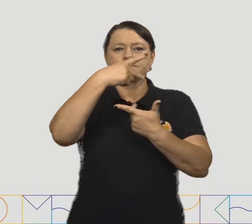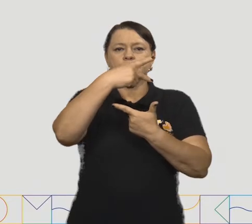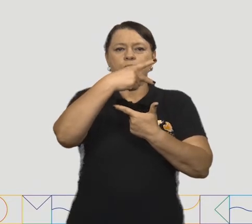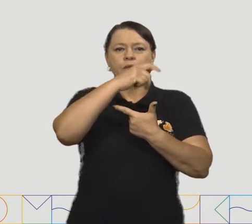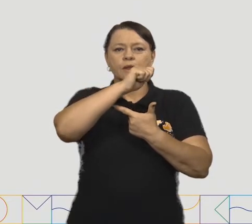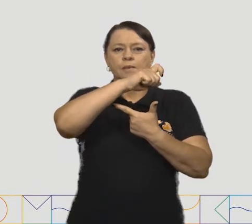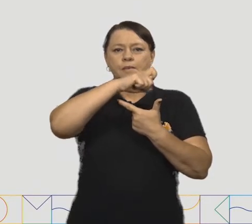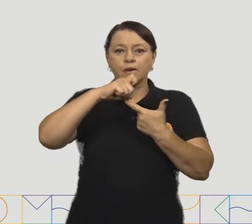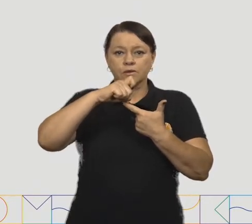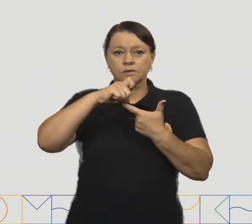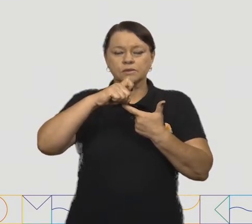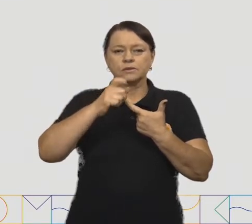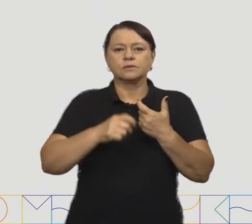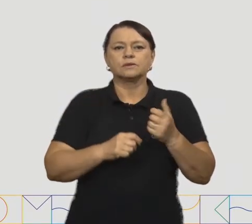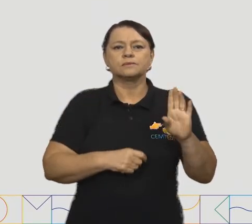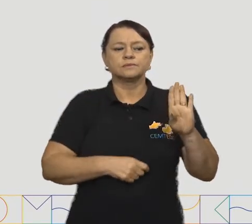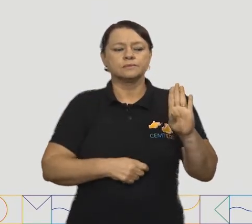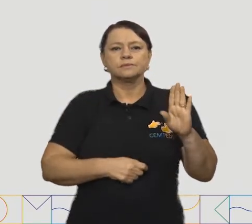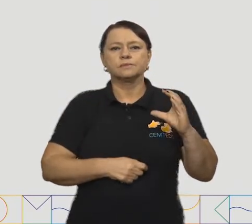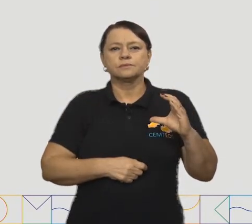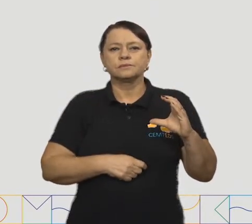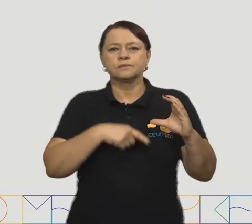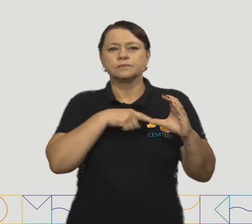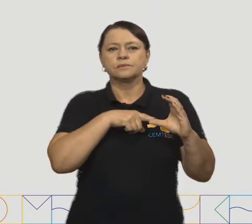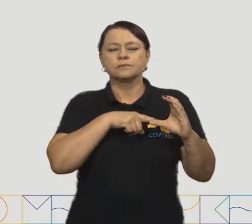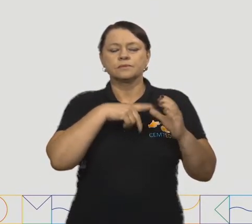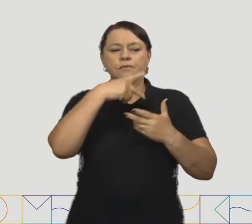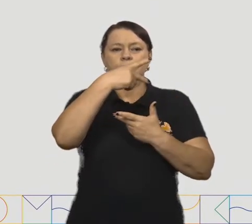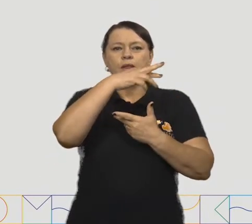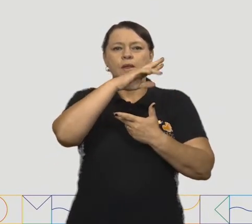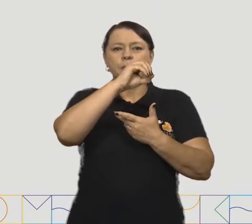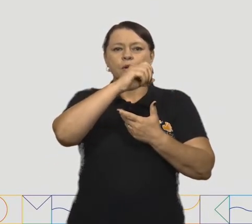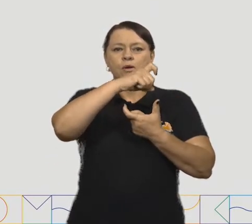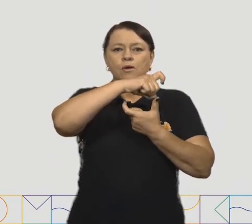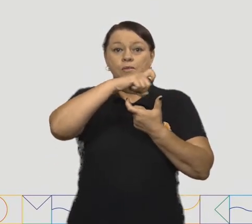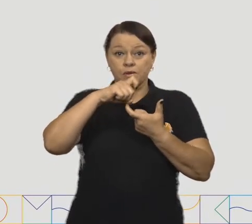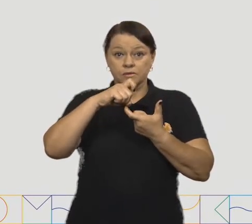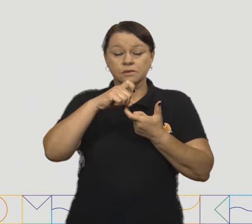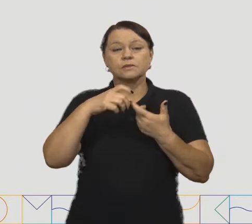atenção nas seguintes palavras que eu retirei deste texto. As palavras são